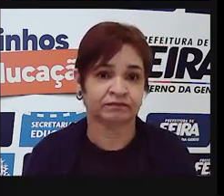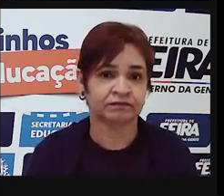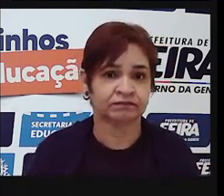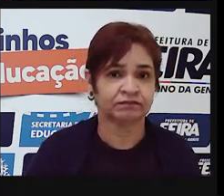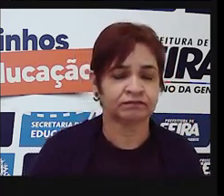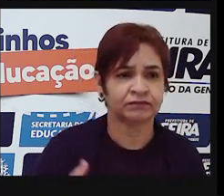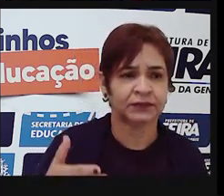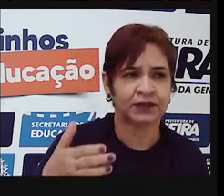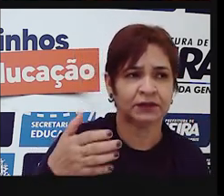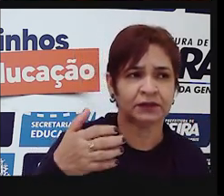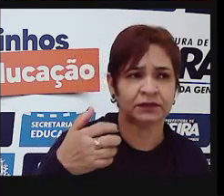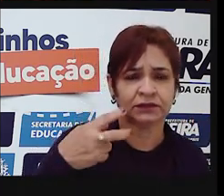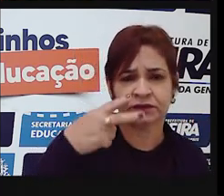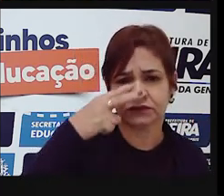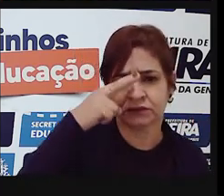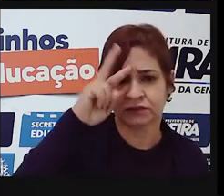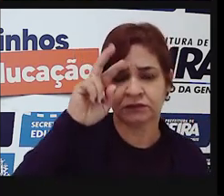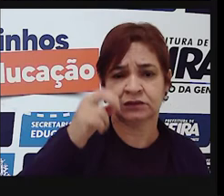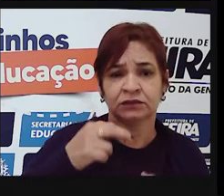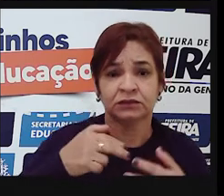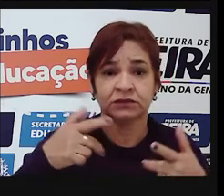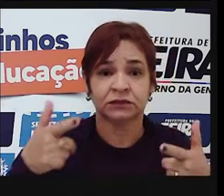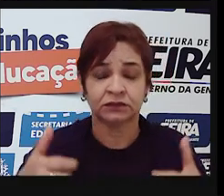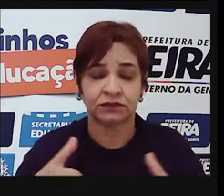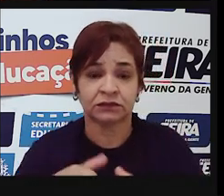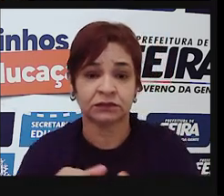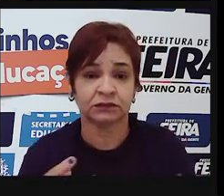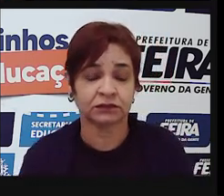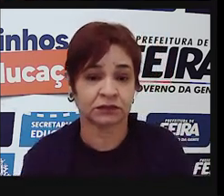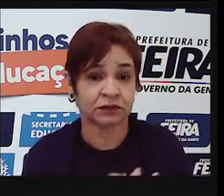Os estilos musicais são diversos: